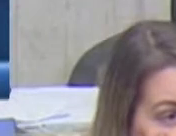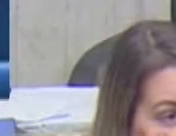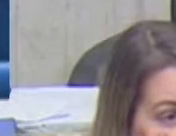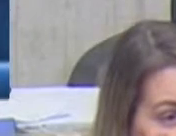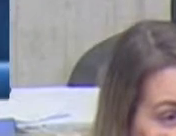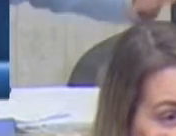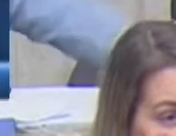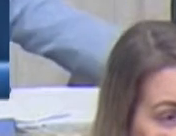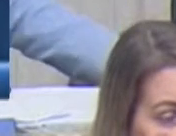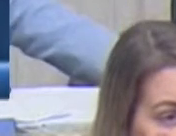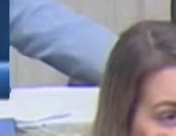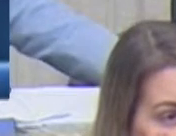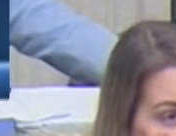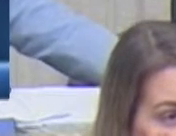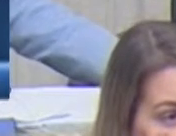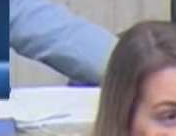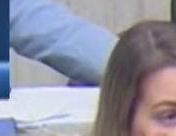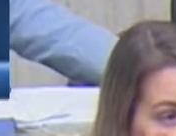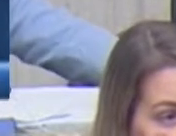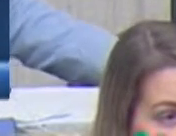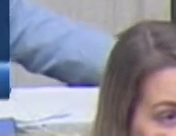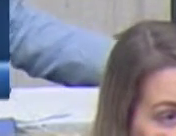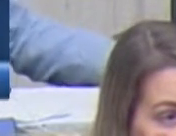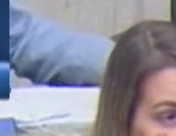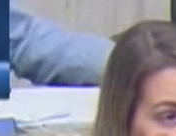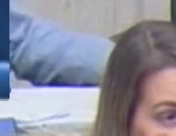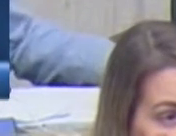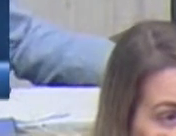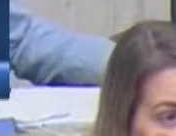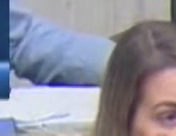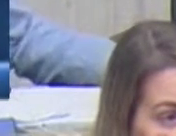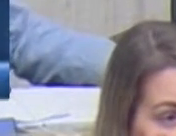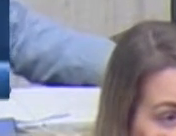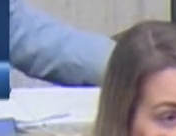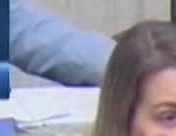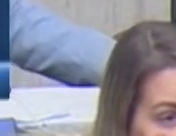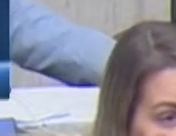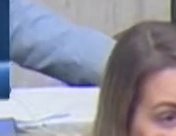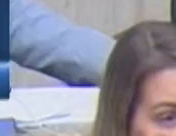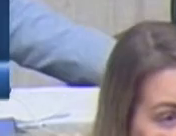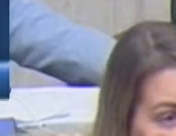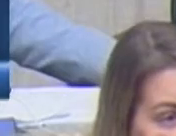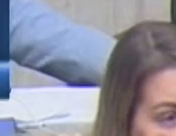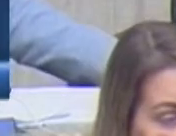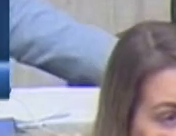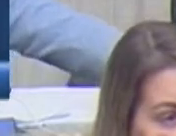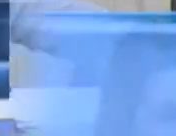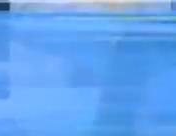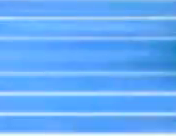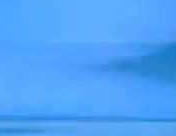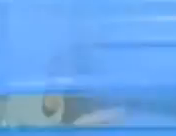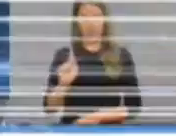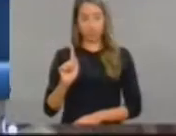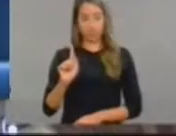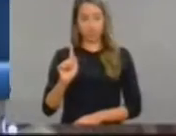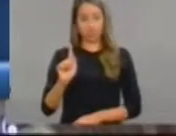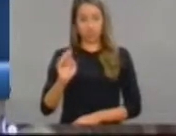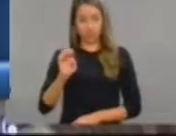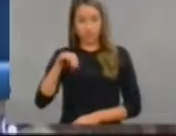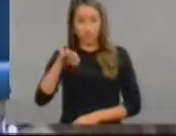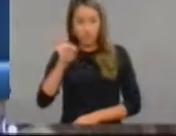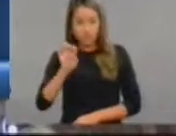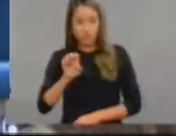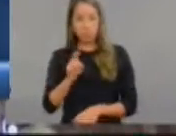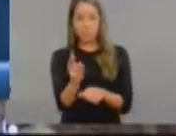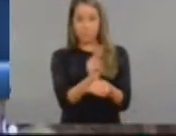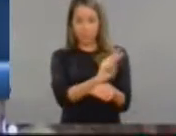são os fugitivos Porque nós não temos como dizer que os que estão dados como fugitivos não foram mortos naquela rebelião nenhum